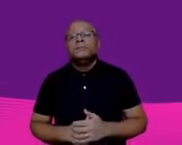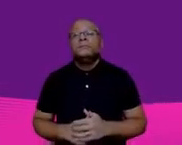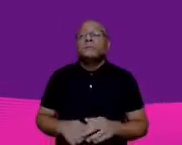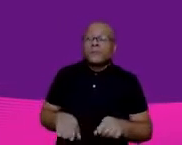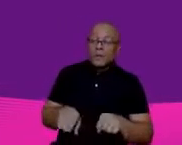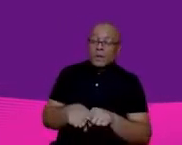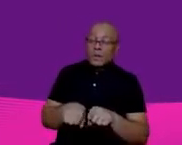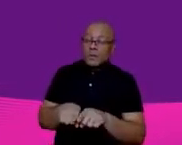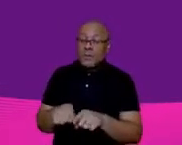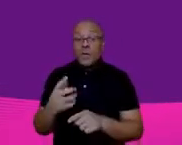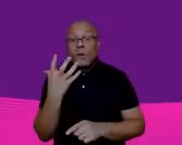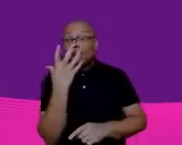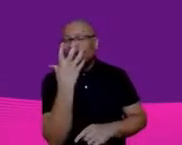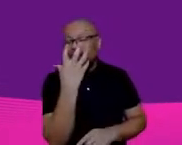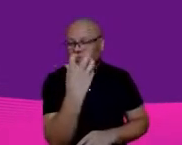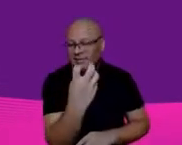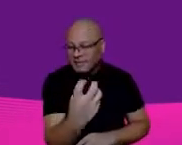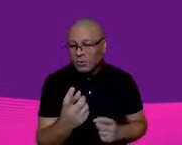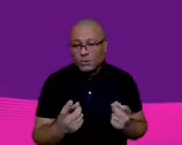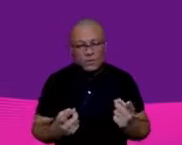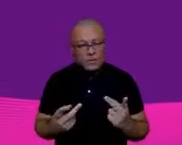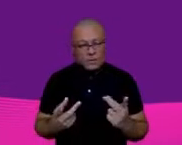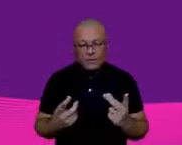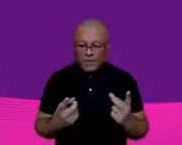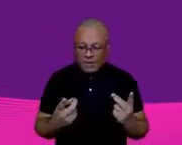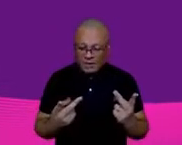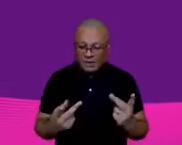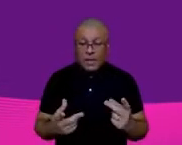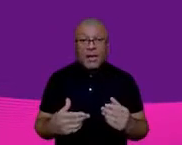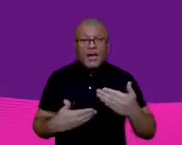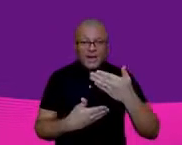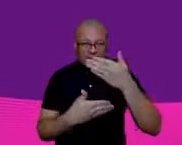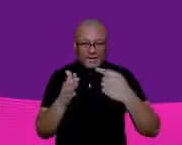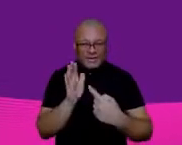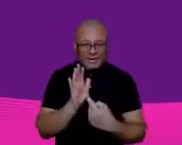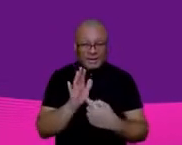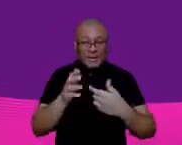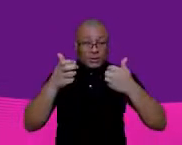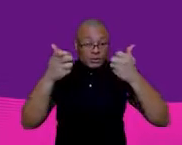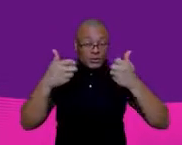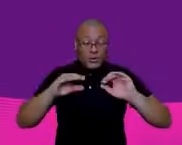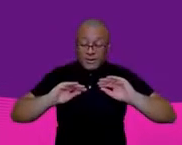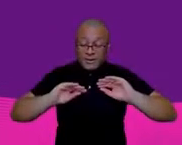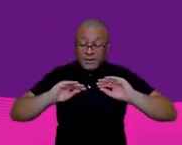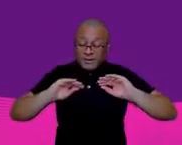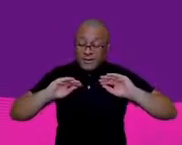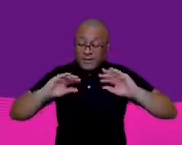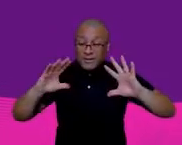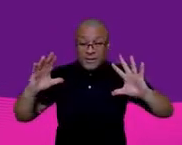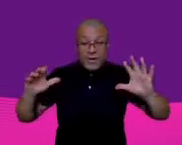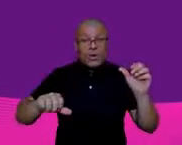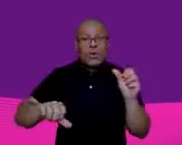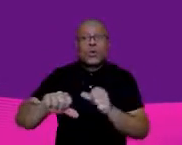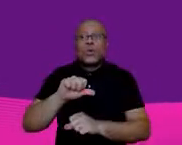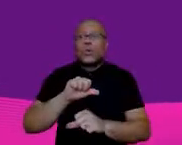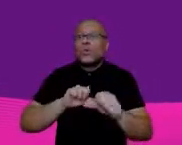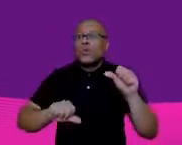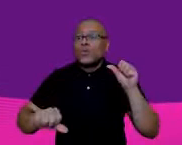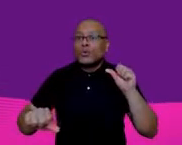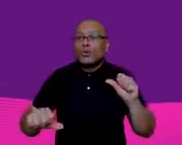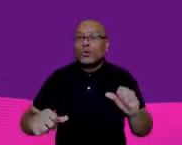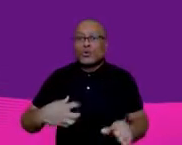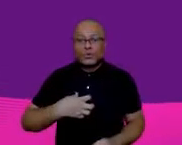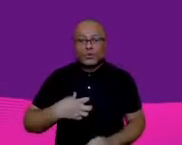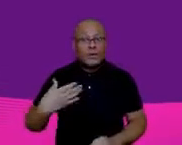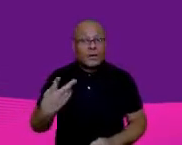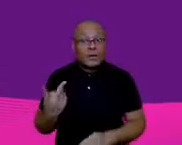comercial, a própria apresentação anterior, ele explicou muito bem aí que isso modificou a rotina dele, os pacientes buscam ele